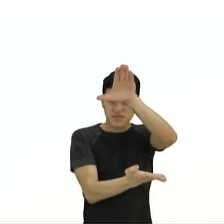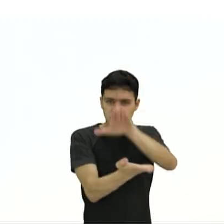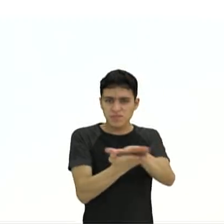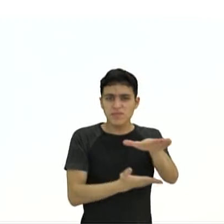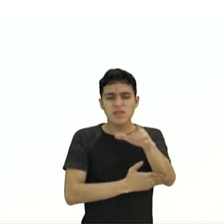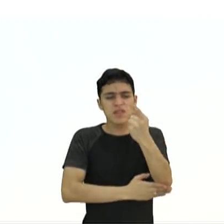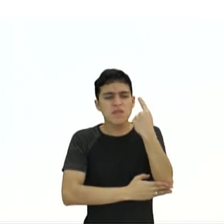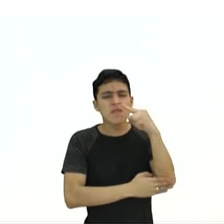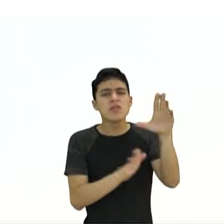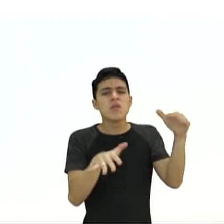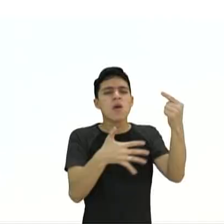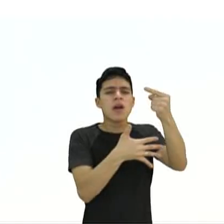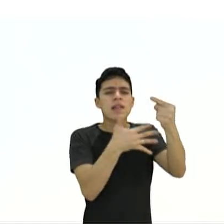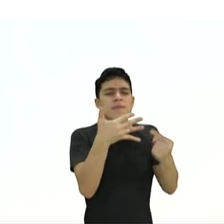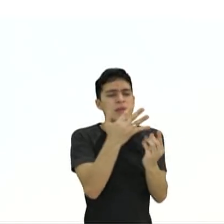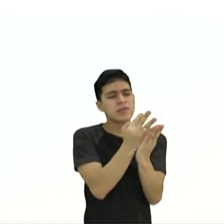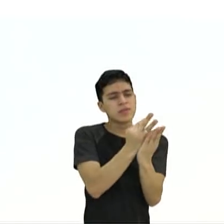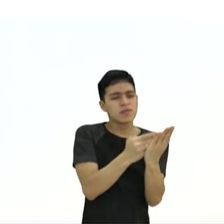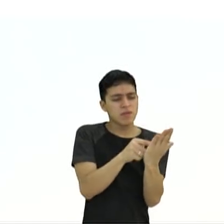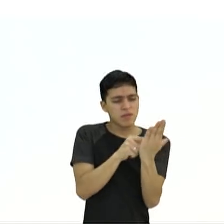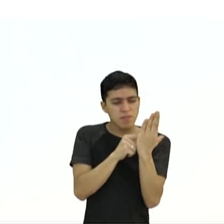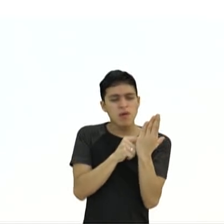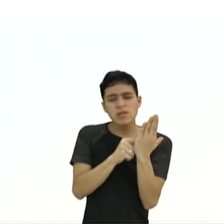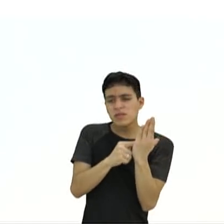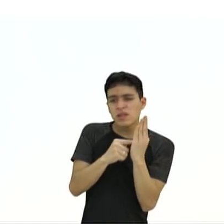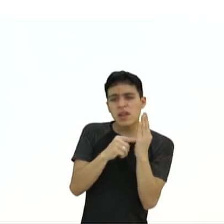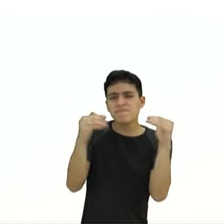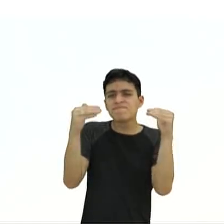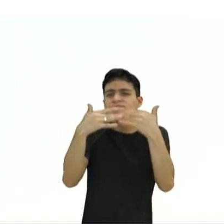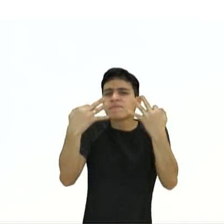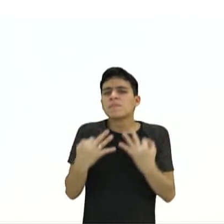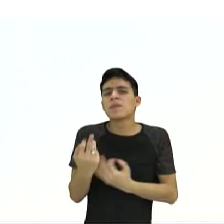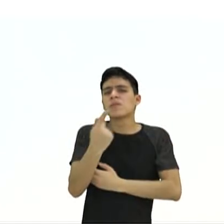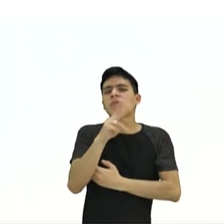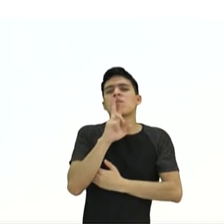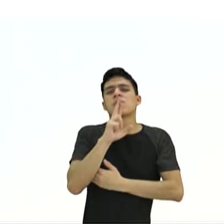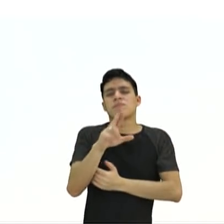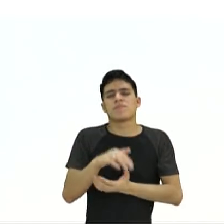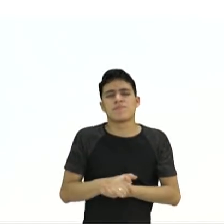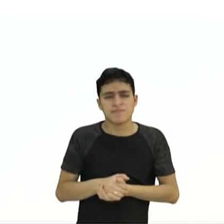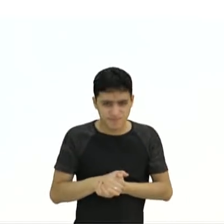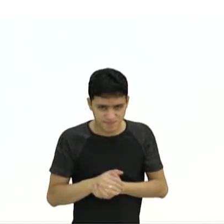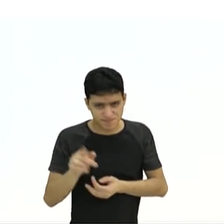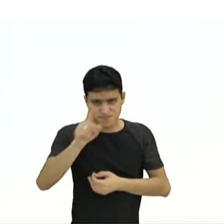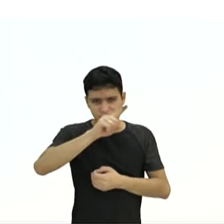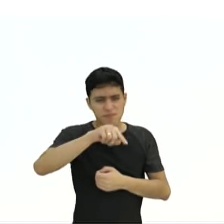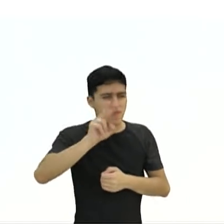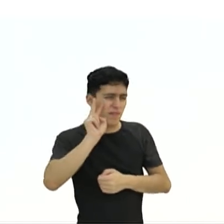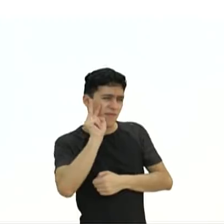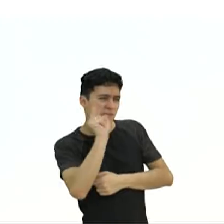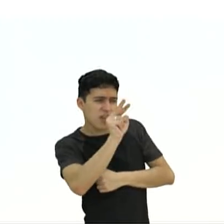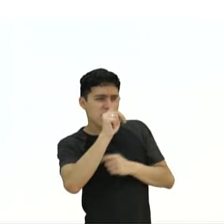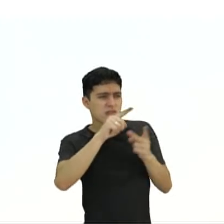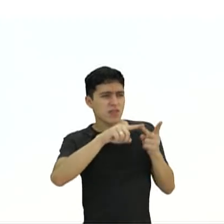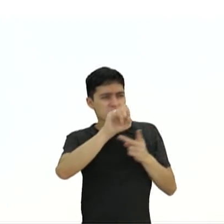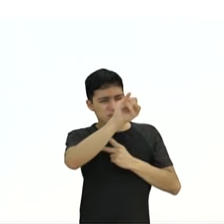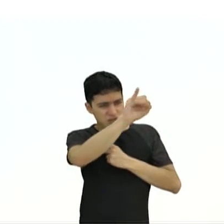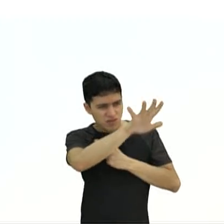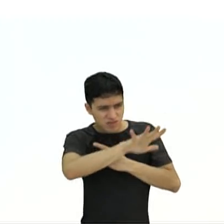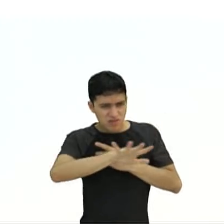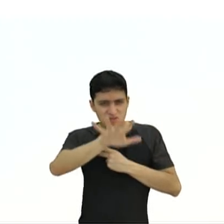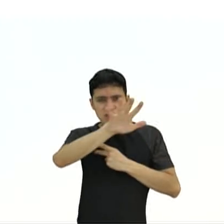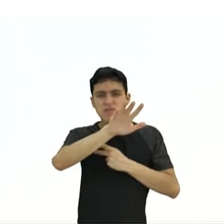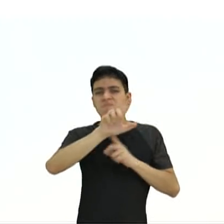que comprove sua resposta. Então, aproveite e dê uma boa olhada no print, na imagem que nós temos